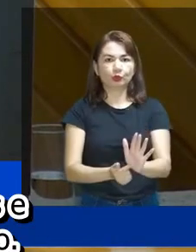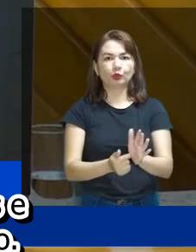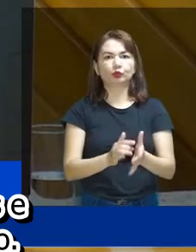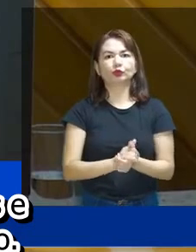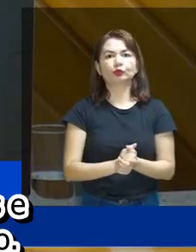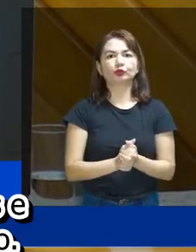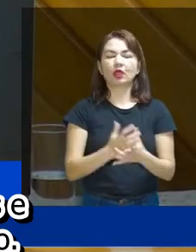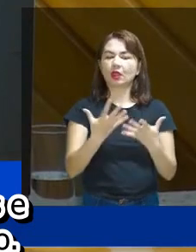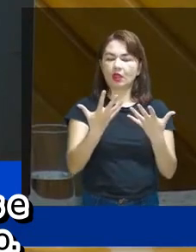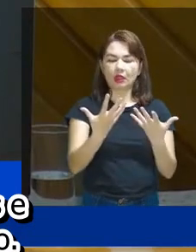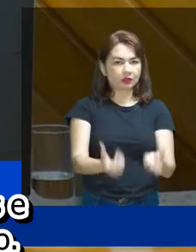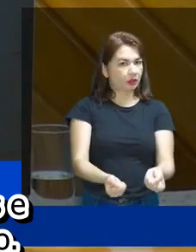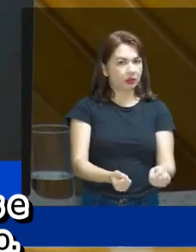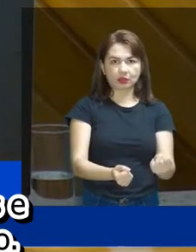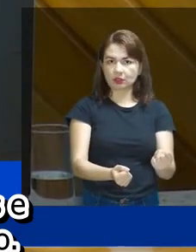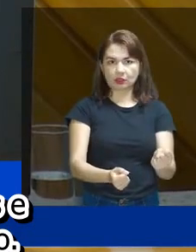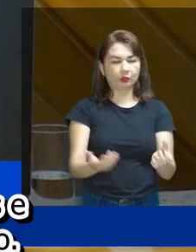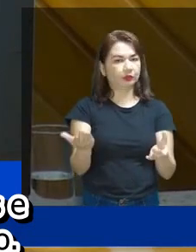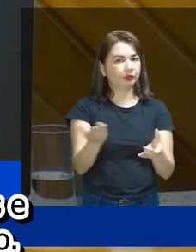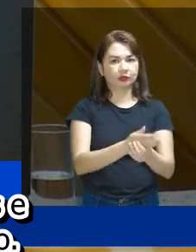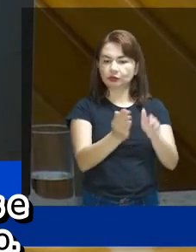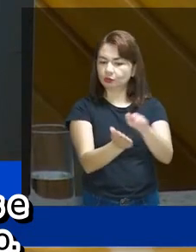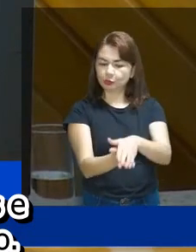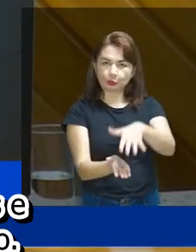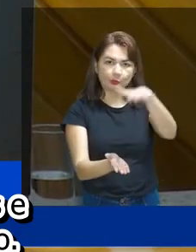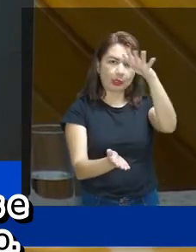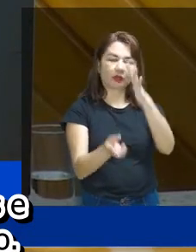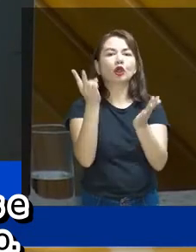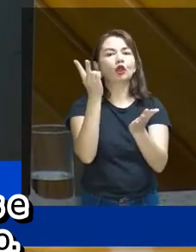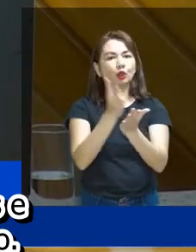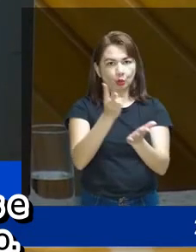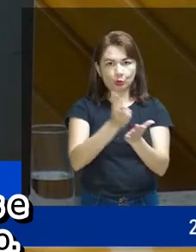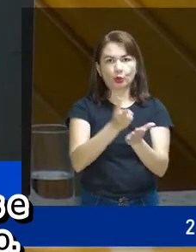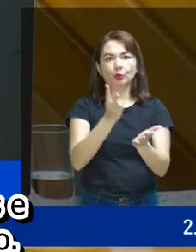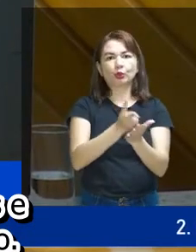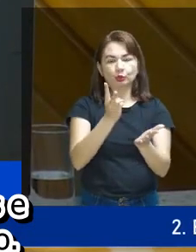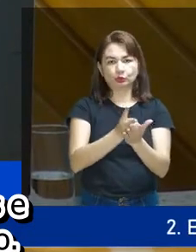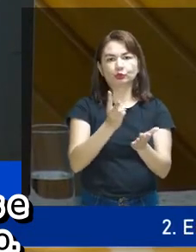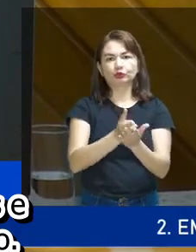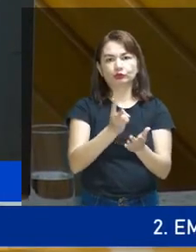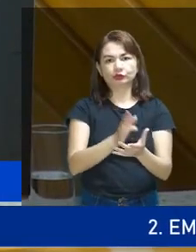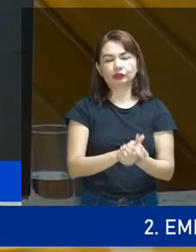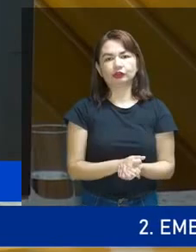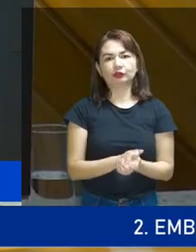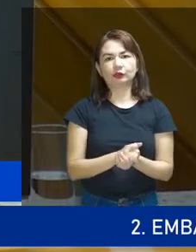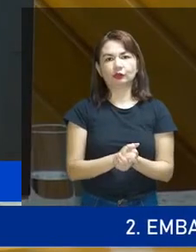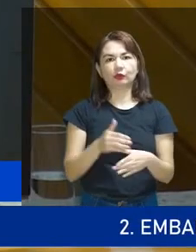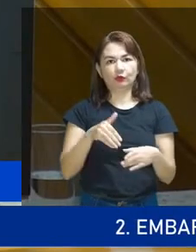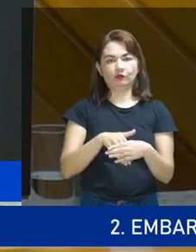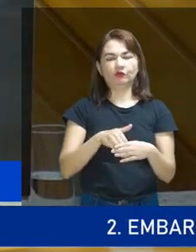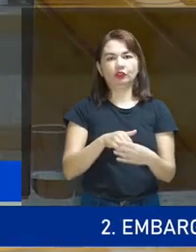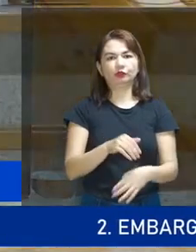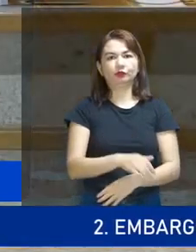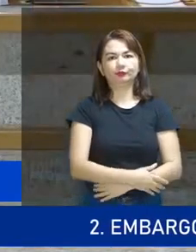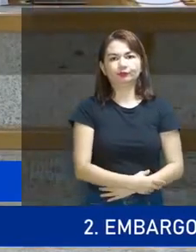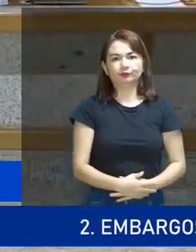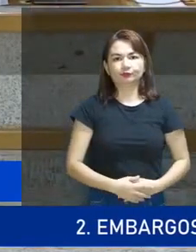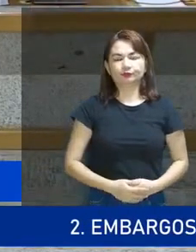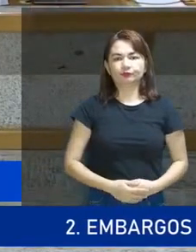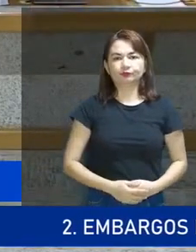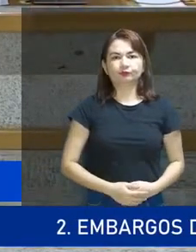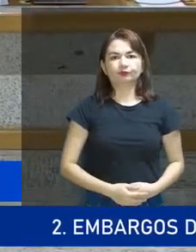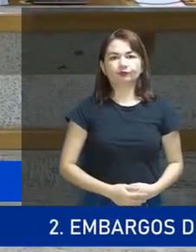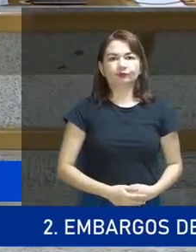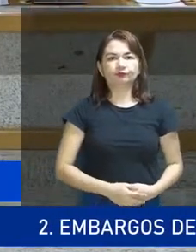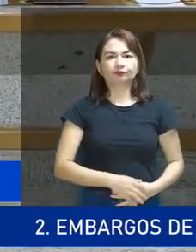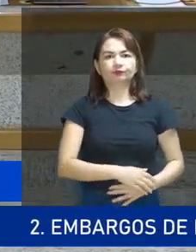os embargos opostos e mantenho integralmente o acórdão recorrido. É como vota, senhor. Feito. Com o